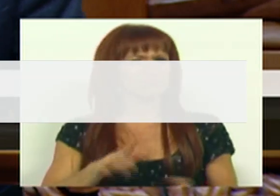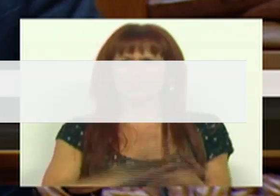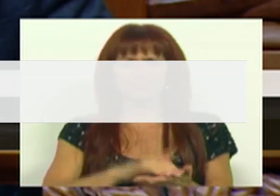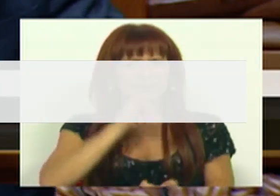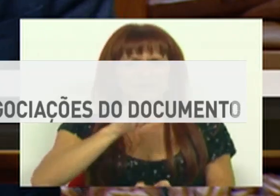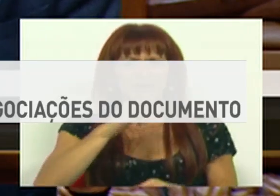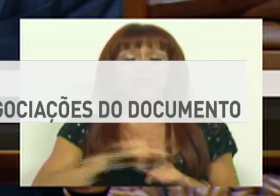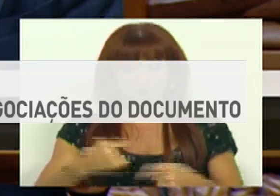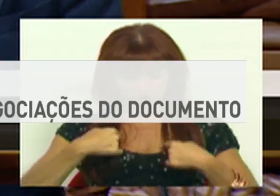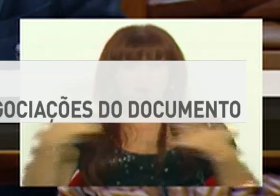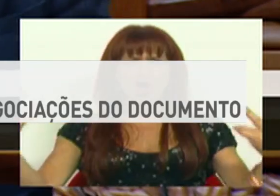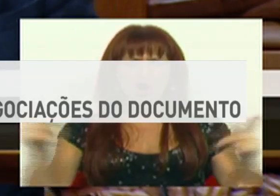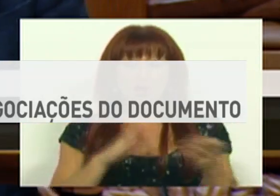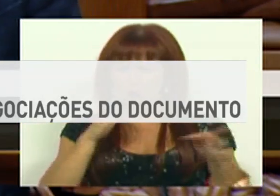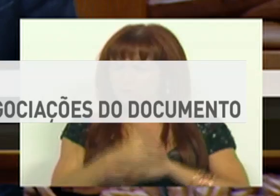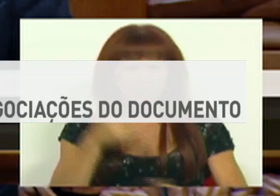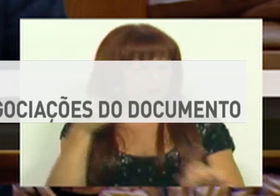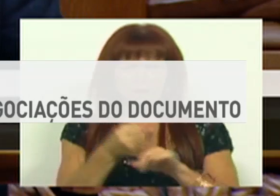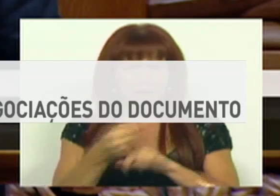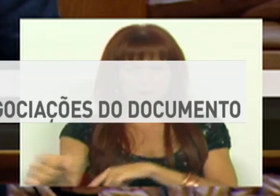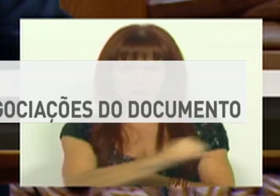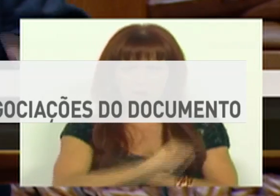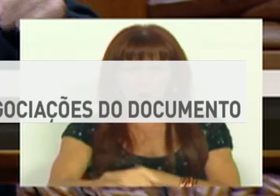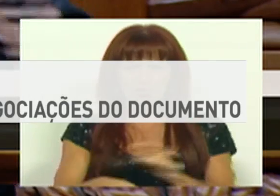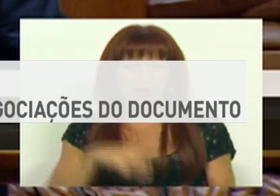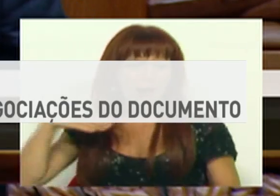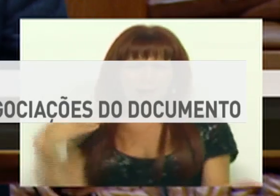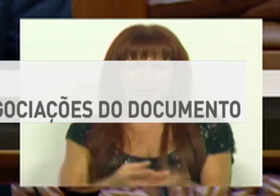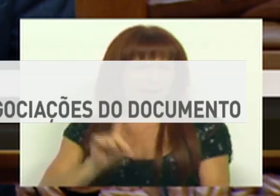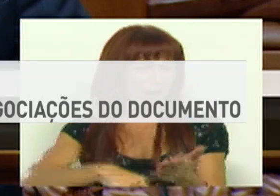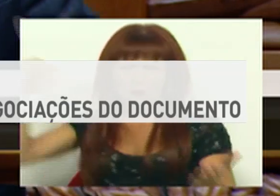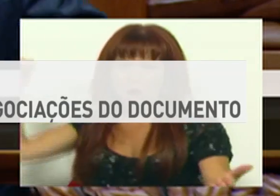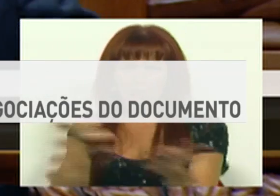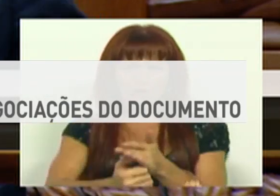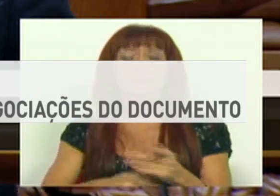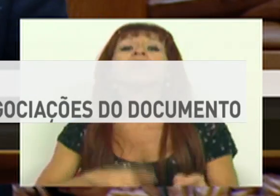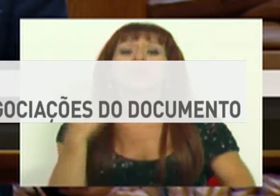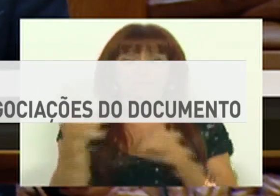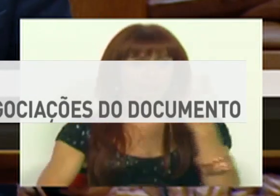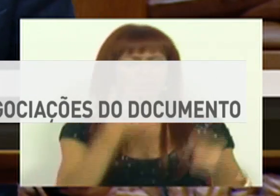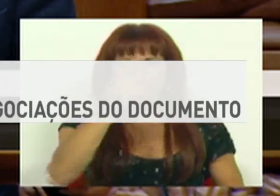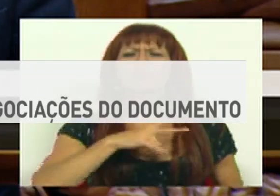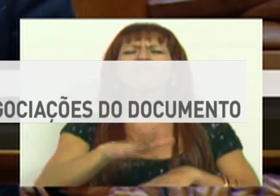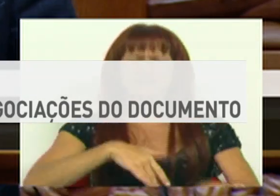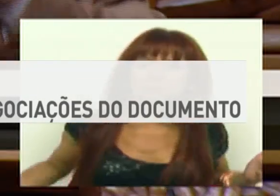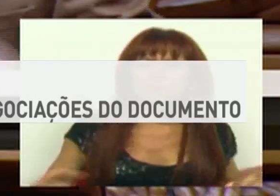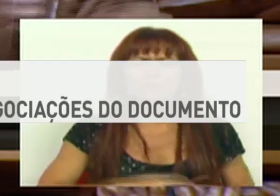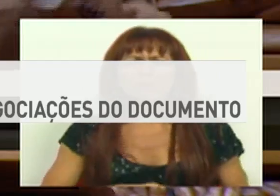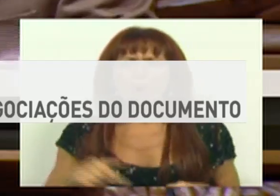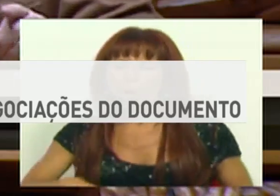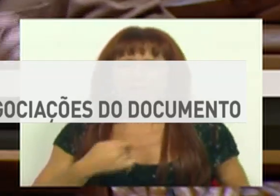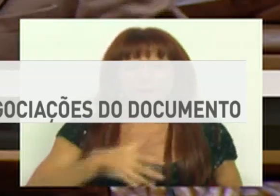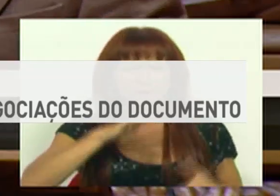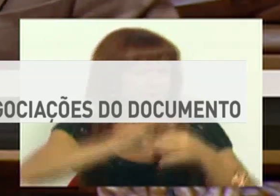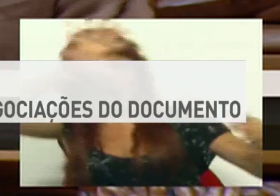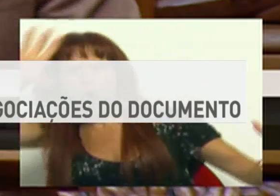vigor pela nossa parte continuaremos a lotar contra ele até ao último minuto e muitos portugueses assim farão também quando querem